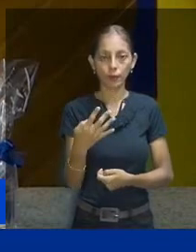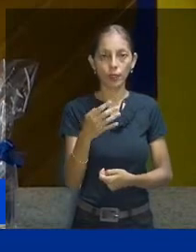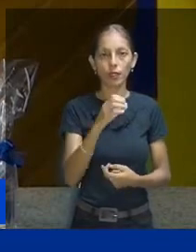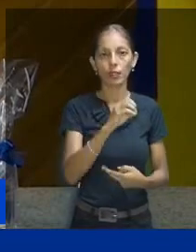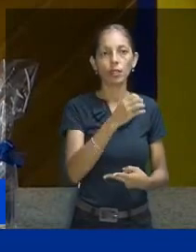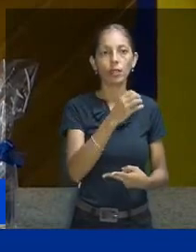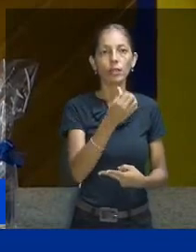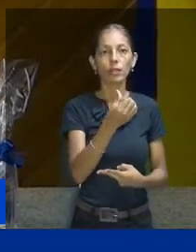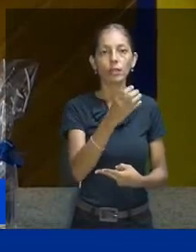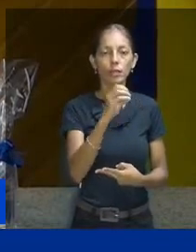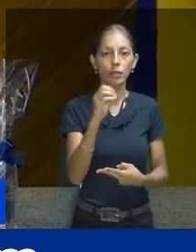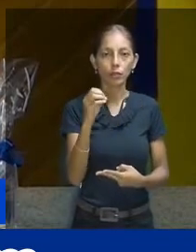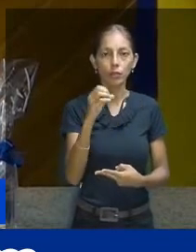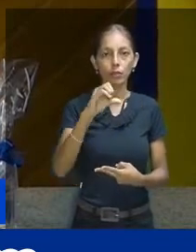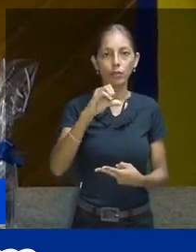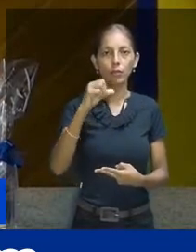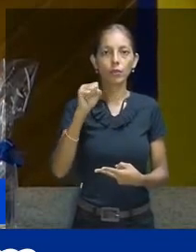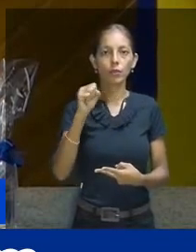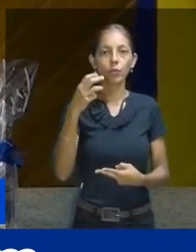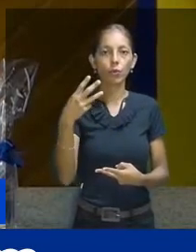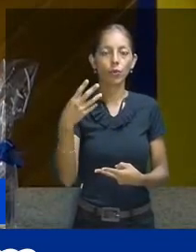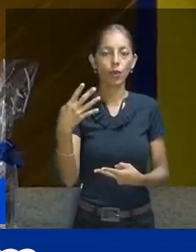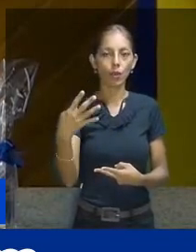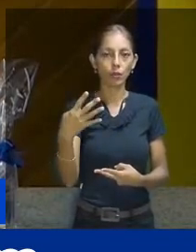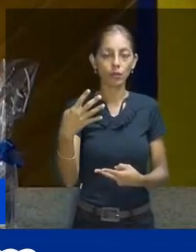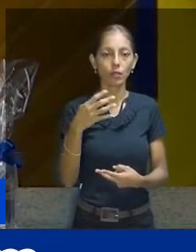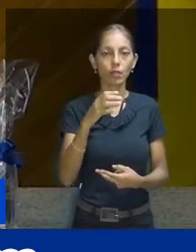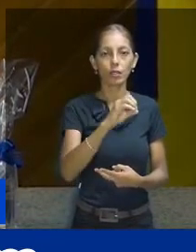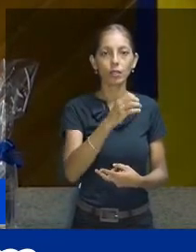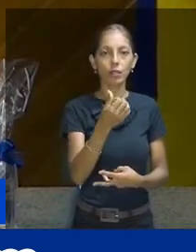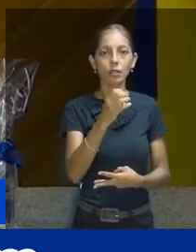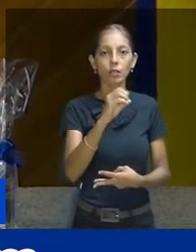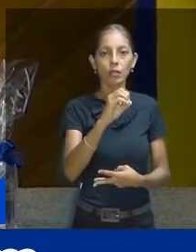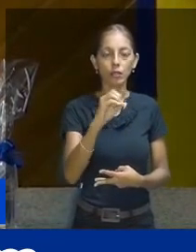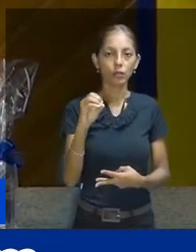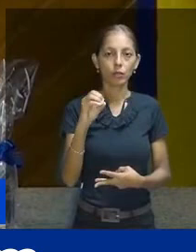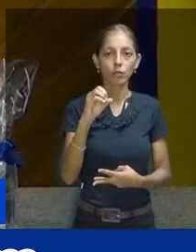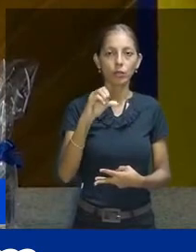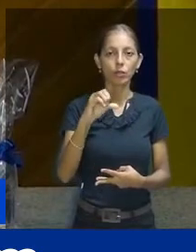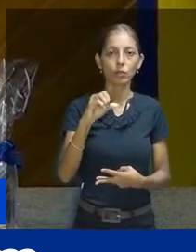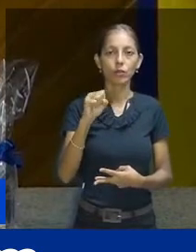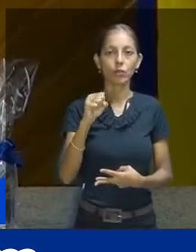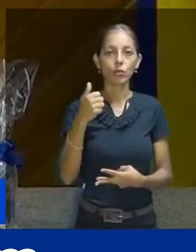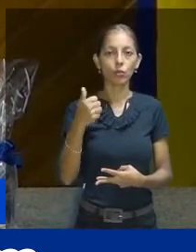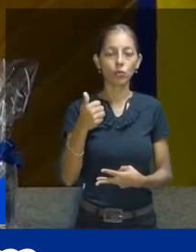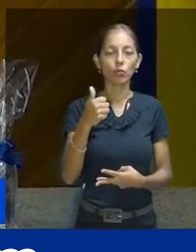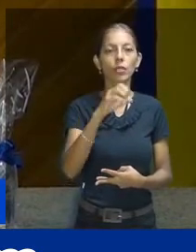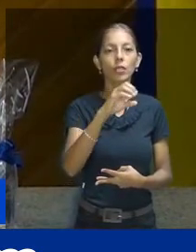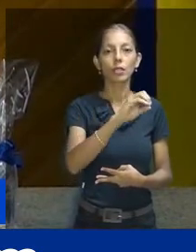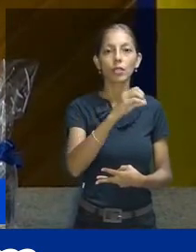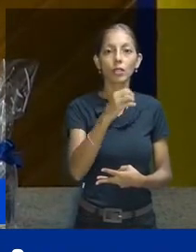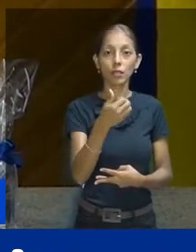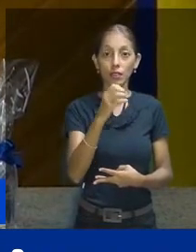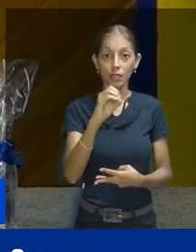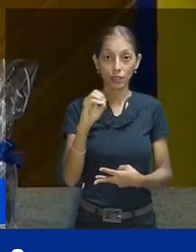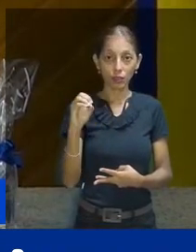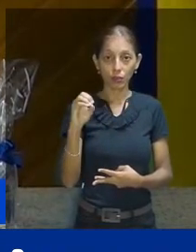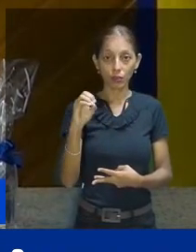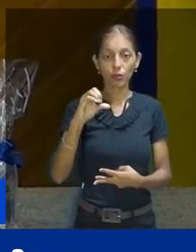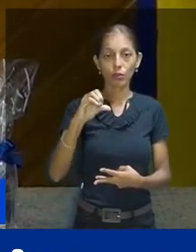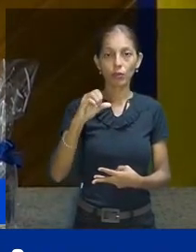984, 0600 901 e 0600 982, todos eles de